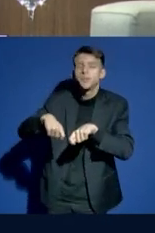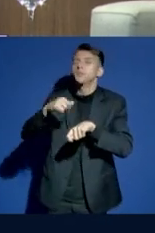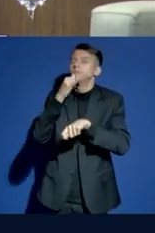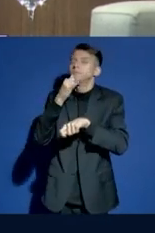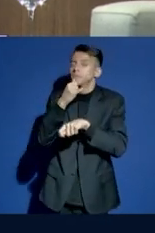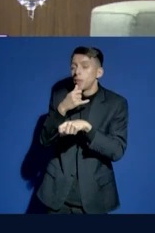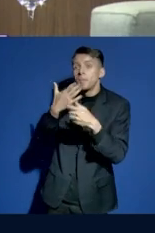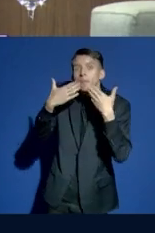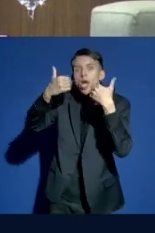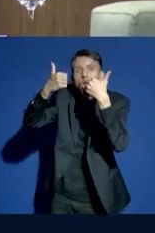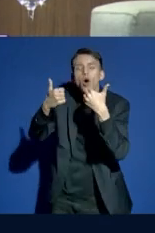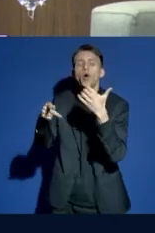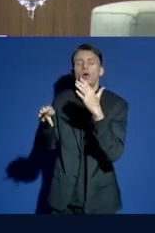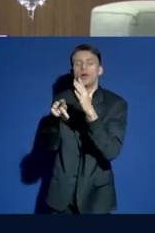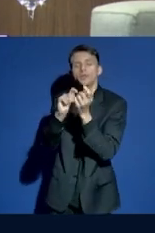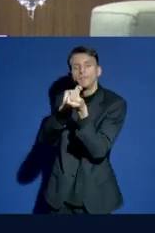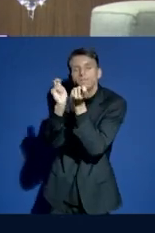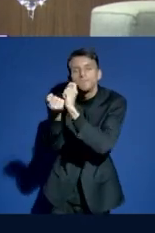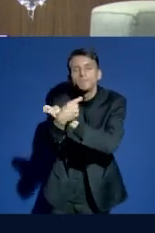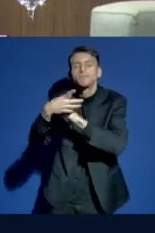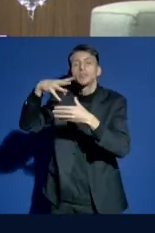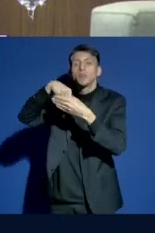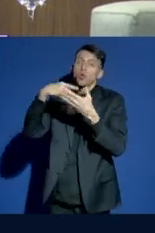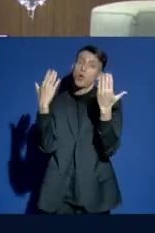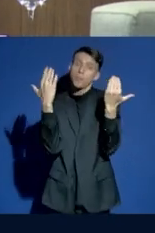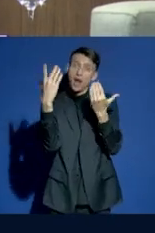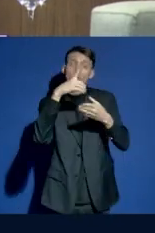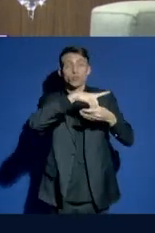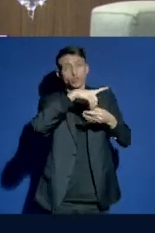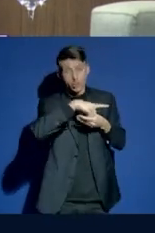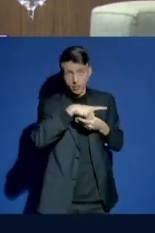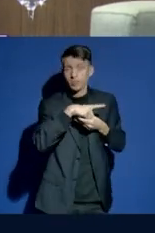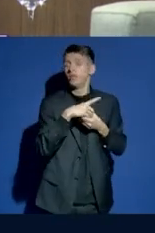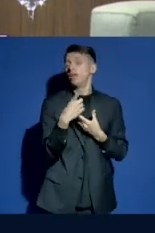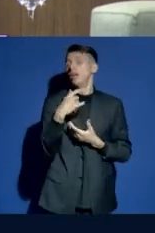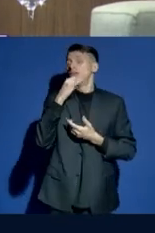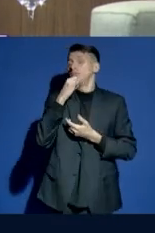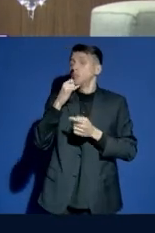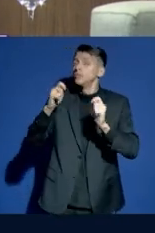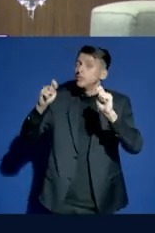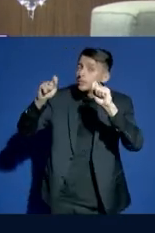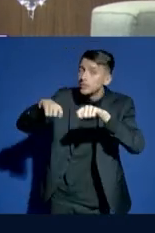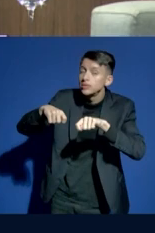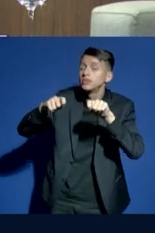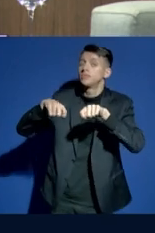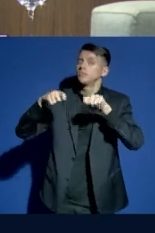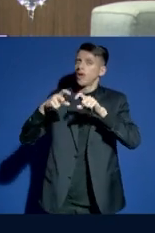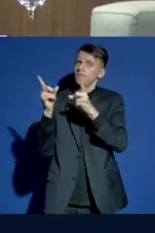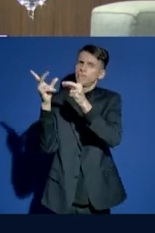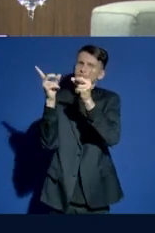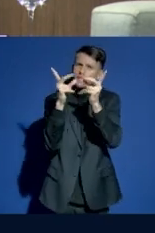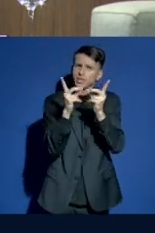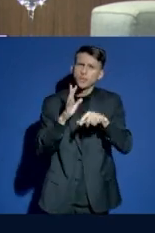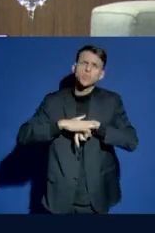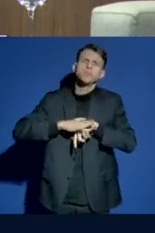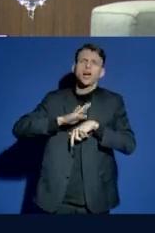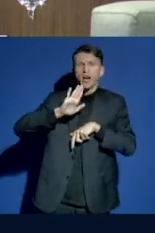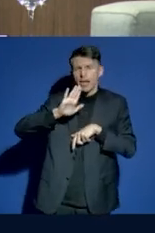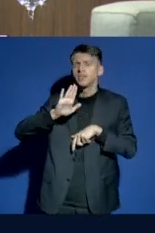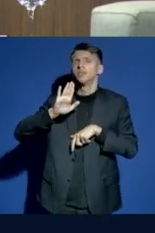ambientalmente comparado com óleo diesel que está ali que é uma grande potencialidade já está